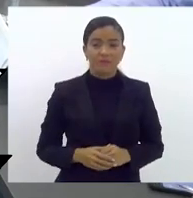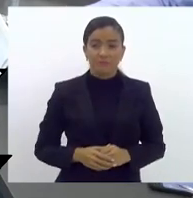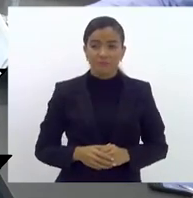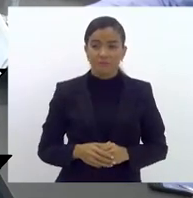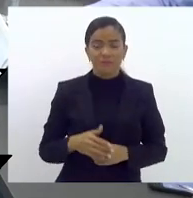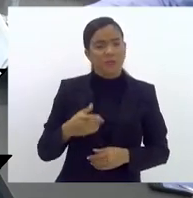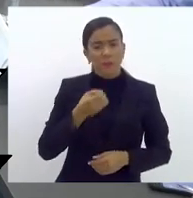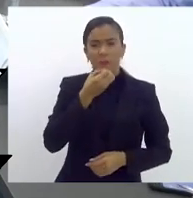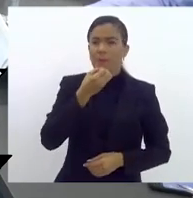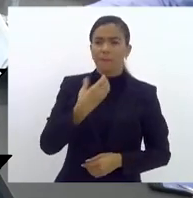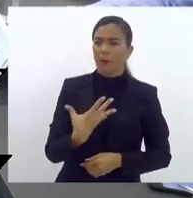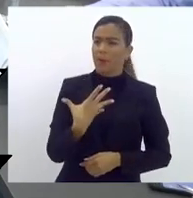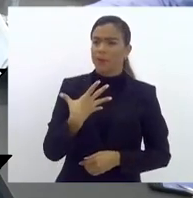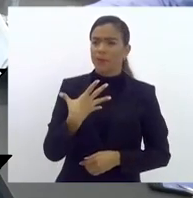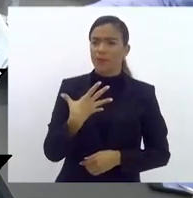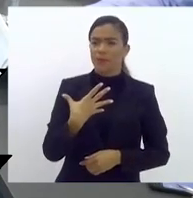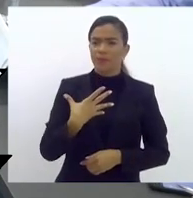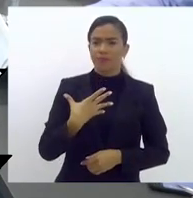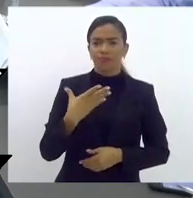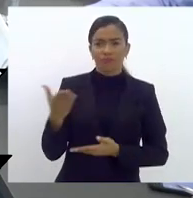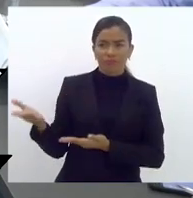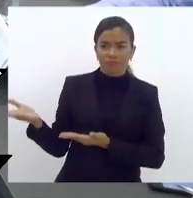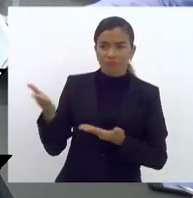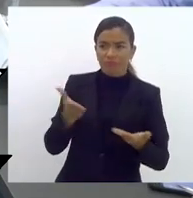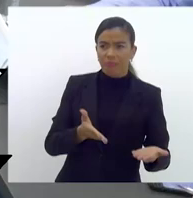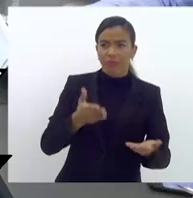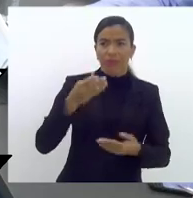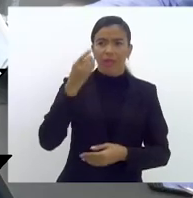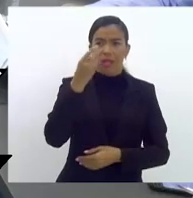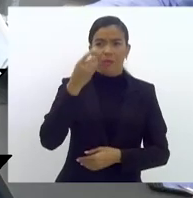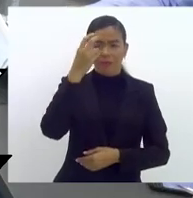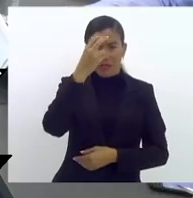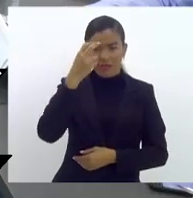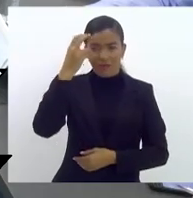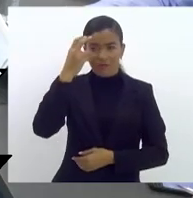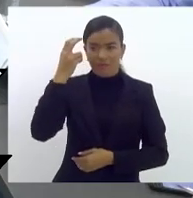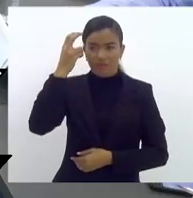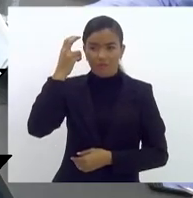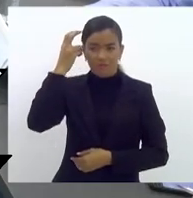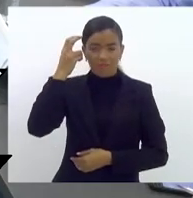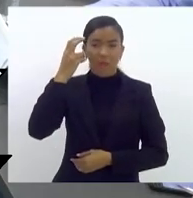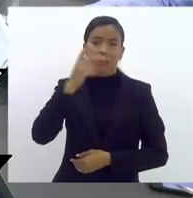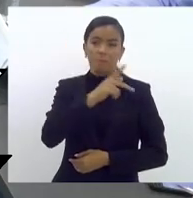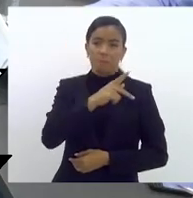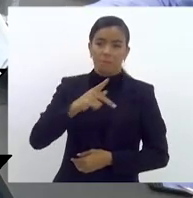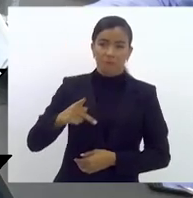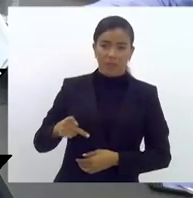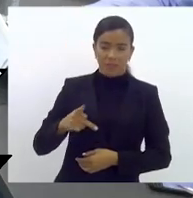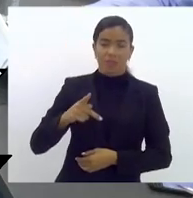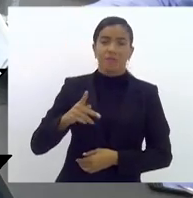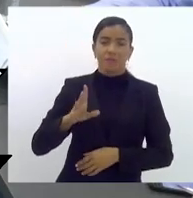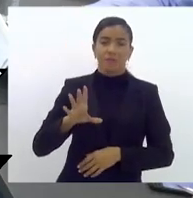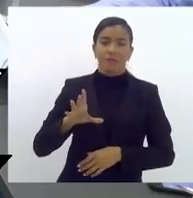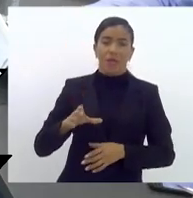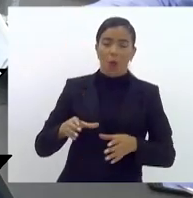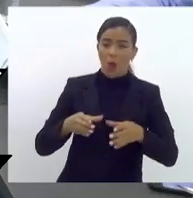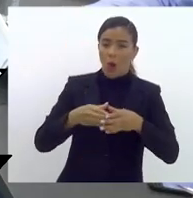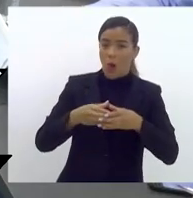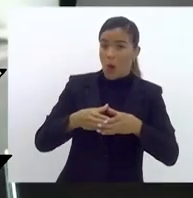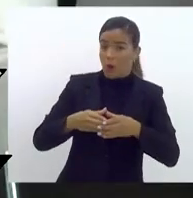que bom que chegou a deputada Verônica presidente da Comissão de Cultura